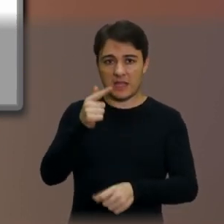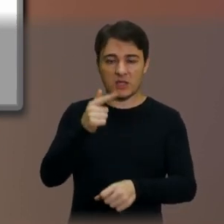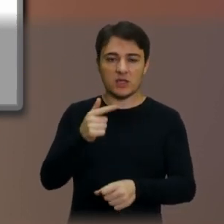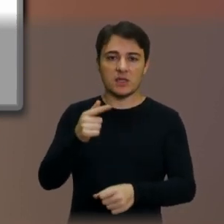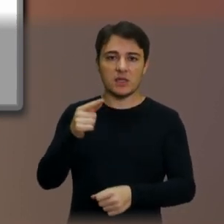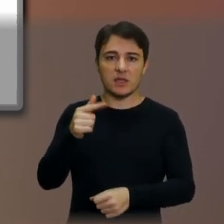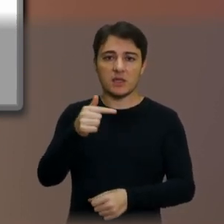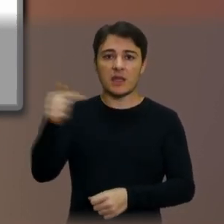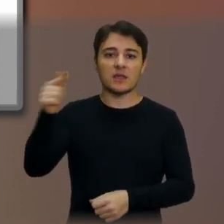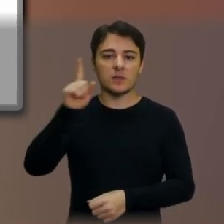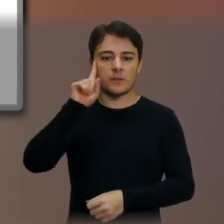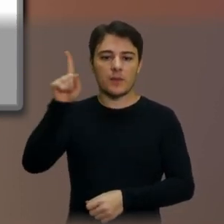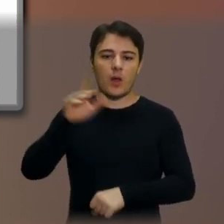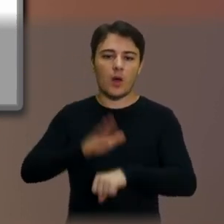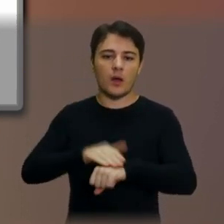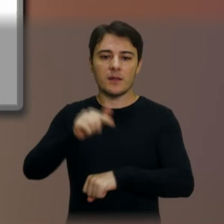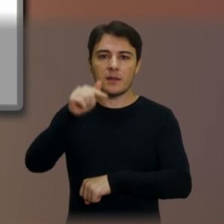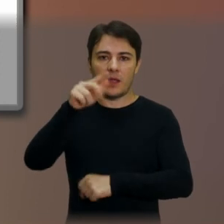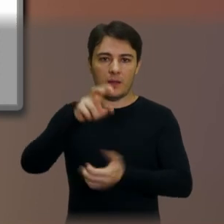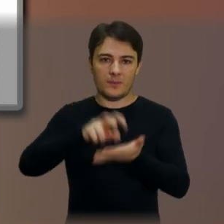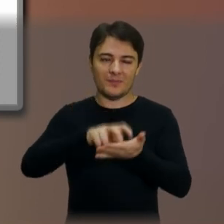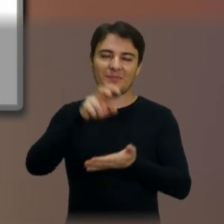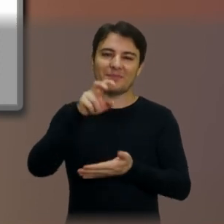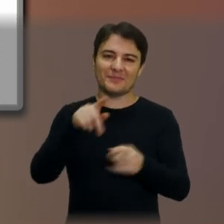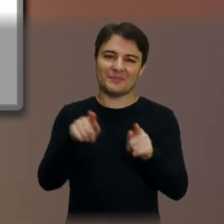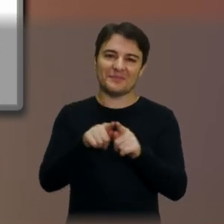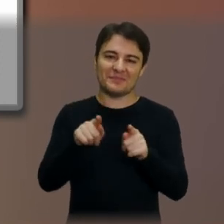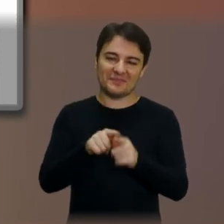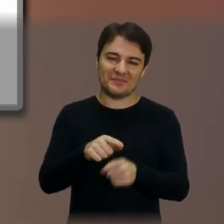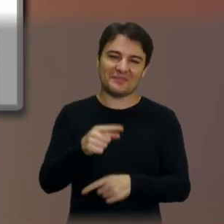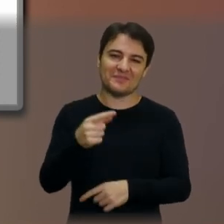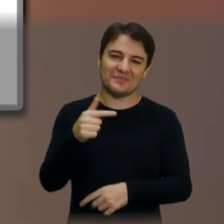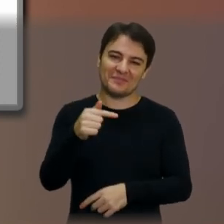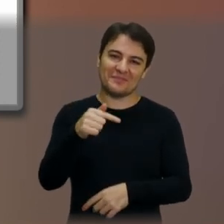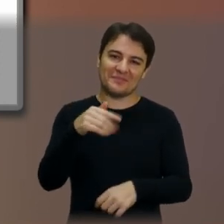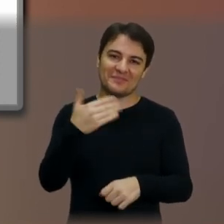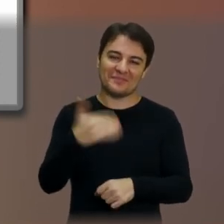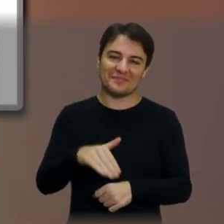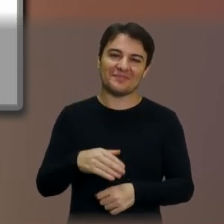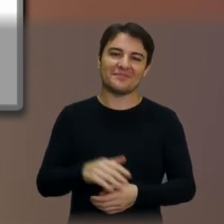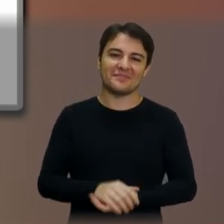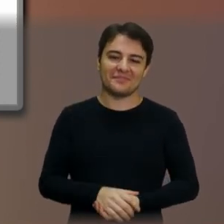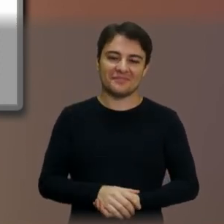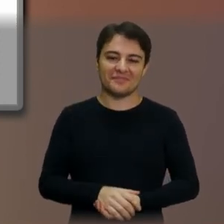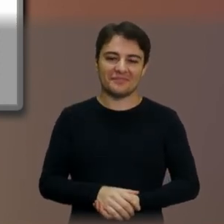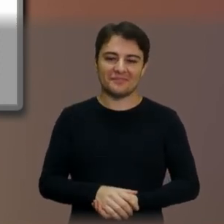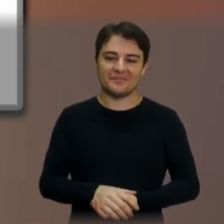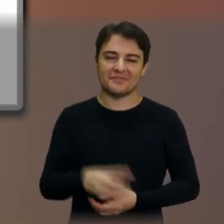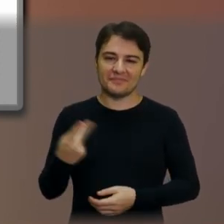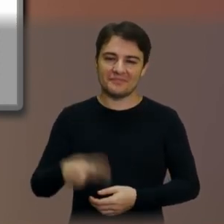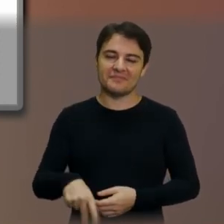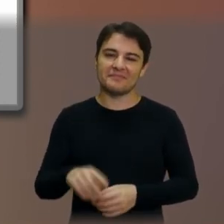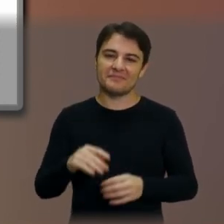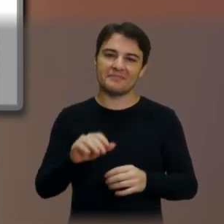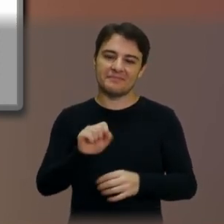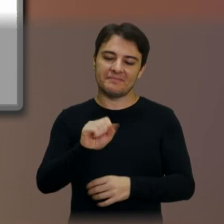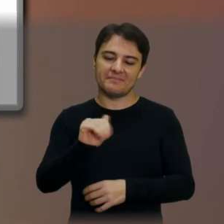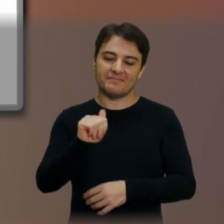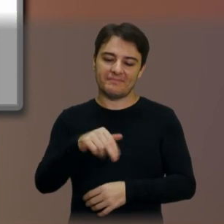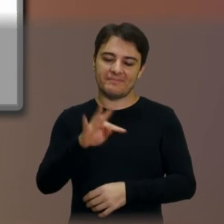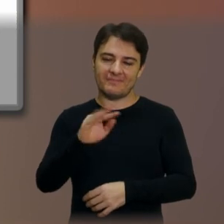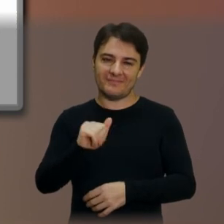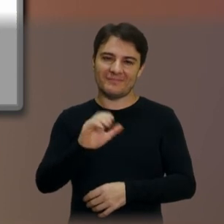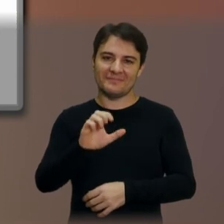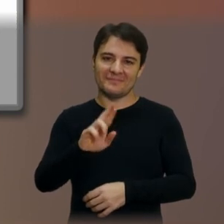foto as 7 horas da manhã e também a 1930 na Igreja de Santa Cruz aqui no centro de Araraquara então a